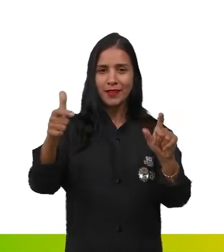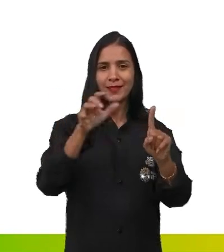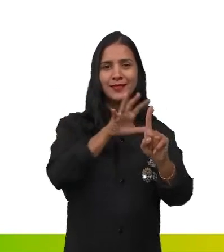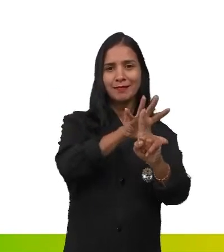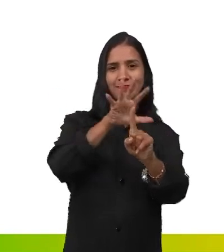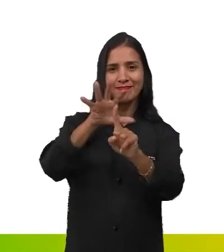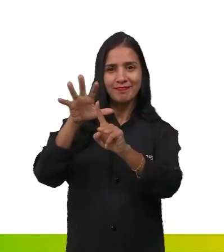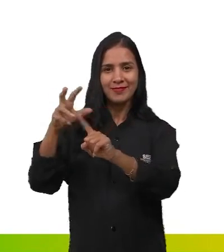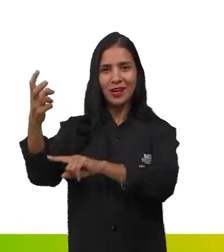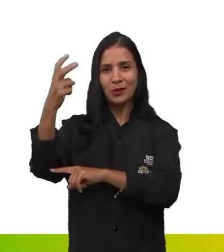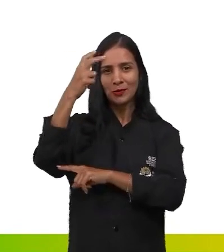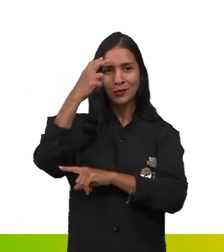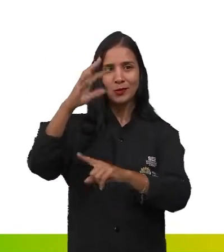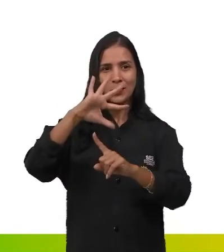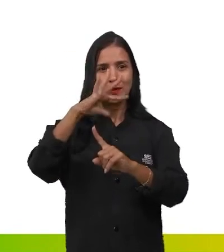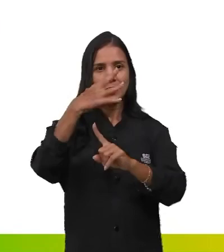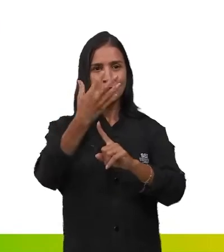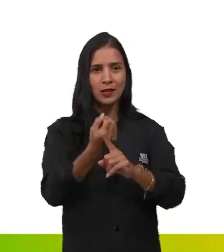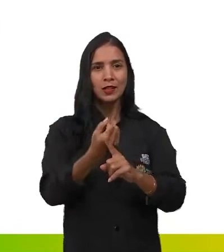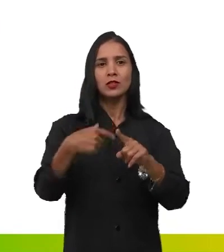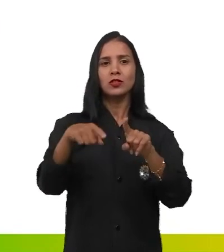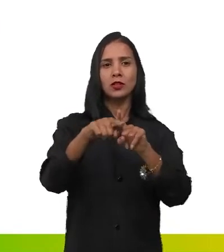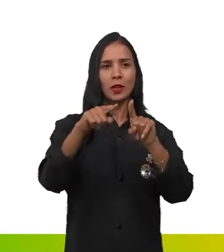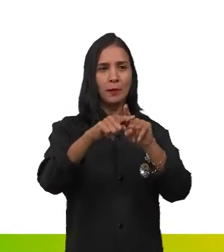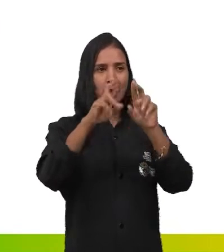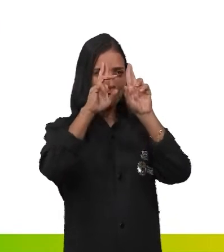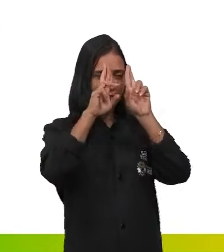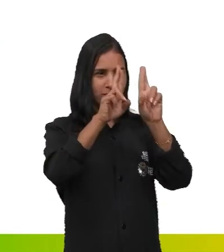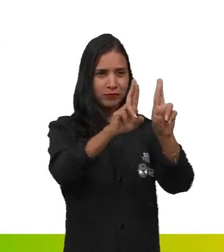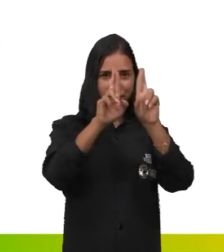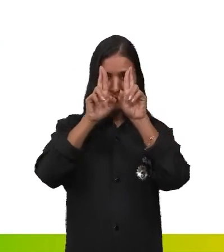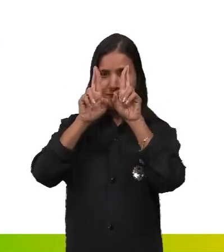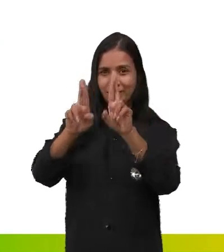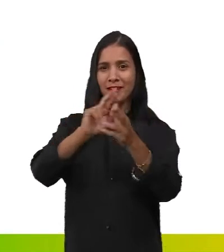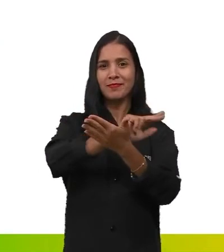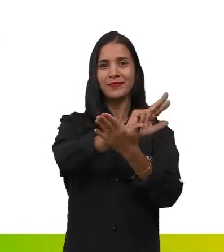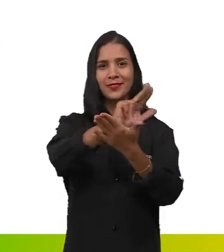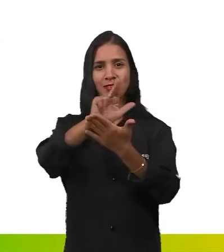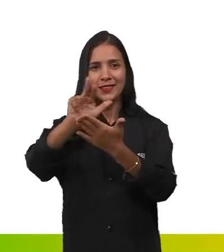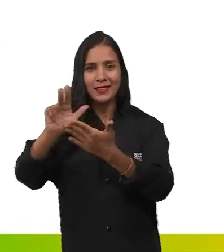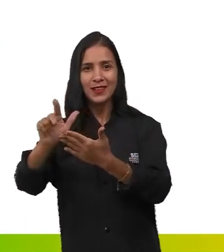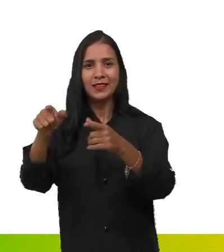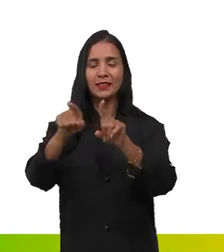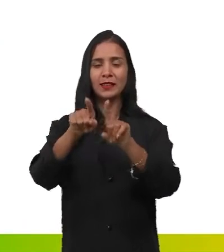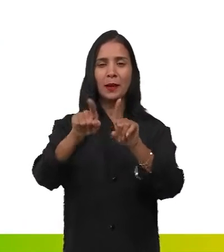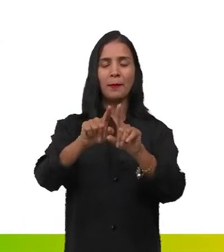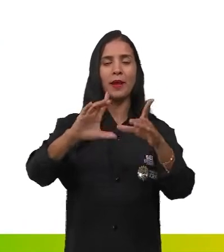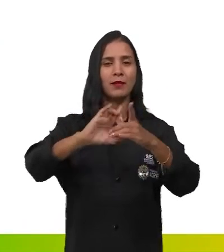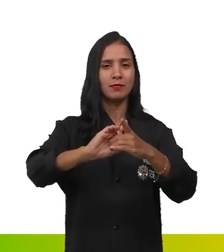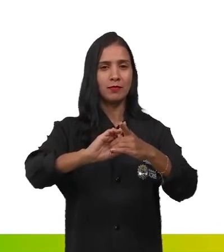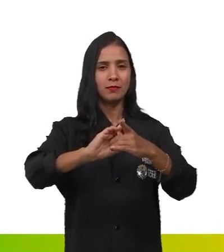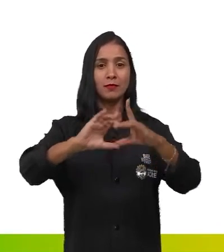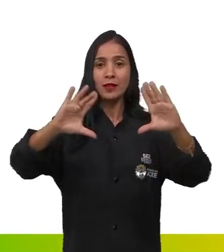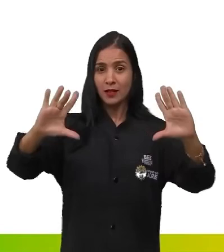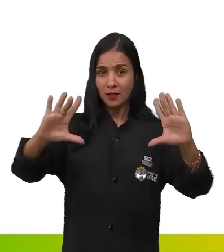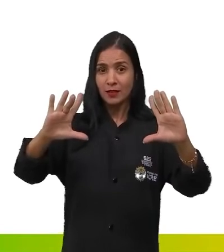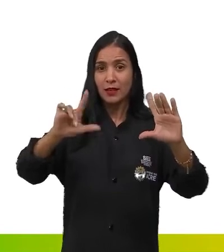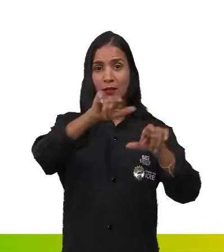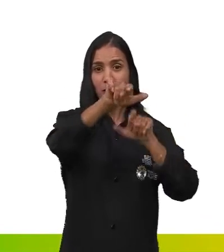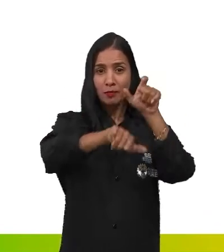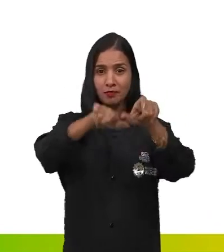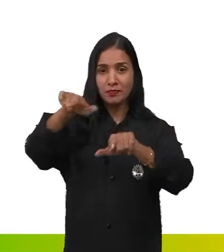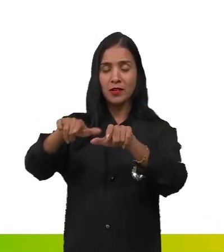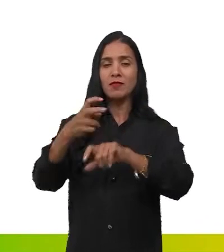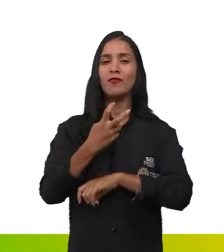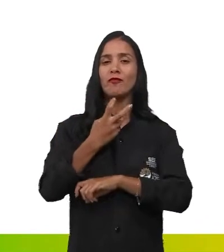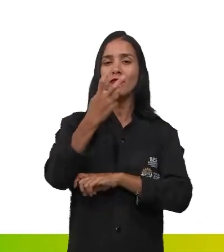a reconstrução de uma identidade nacional plural e democrática, fundada na valorização das múltiplas vozes